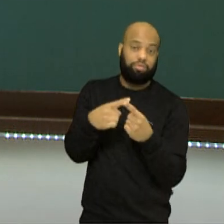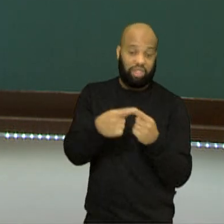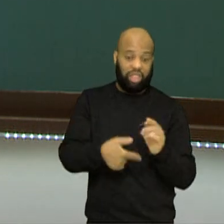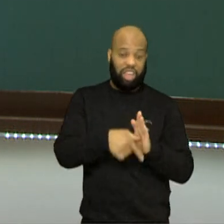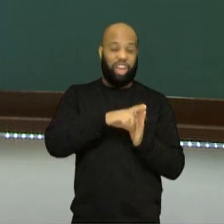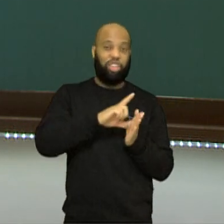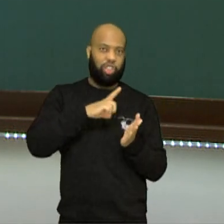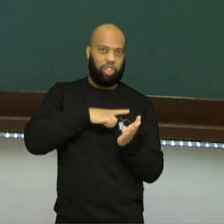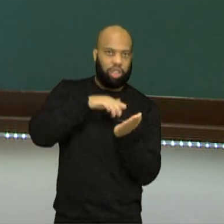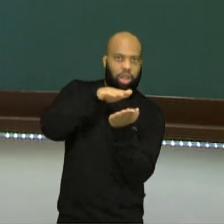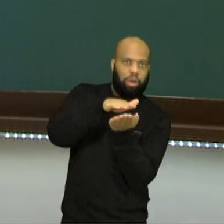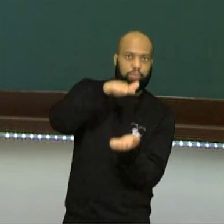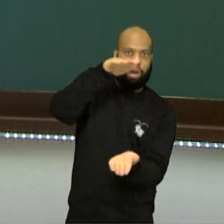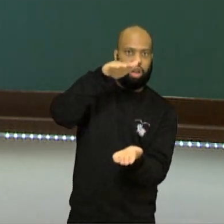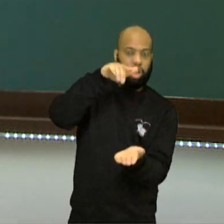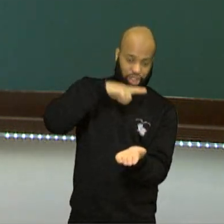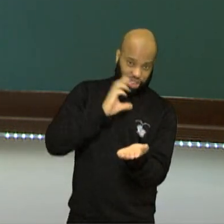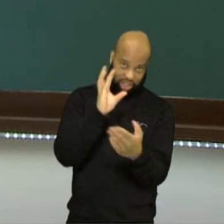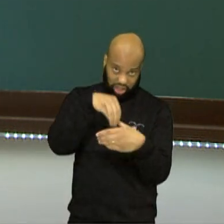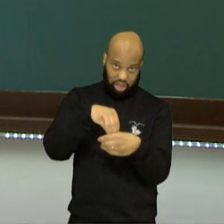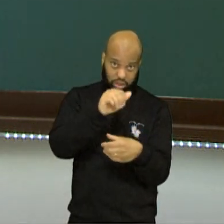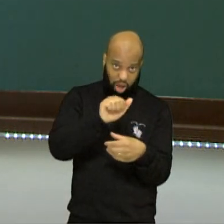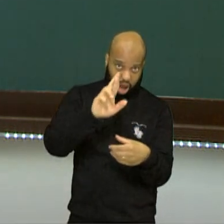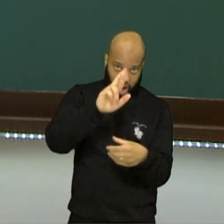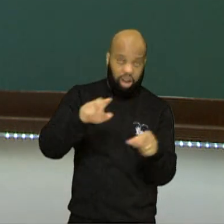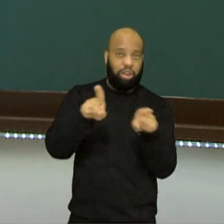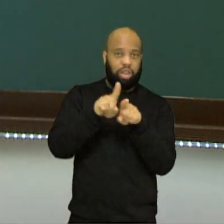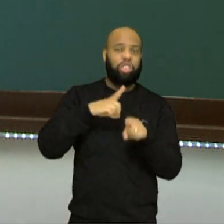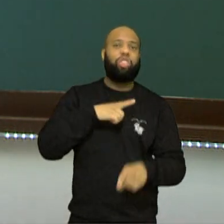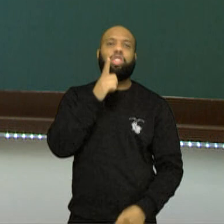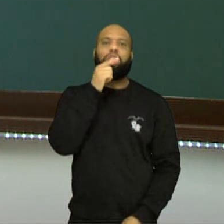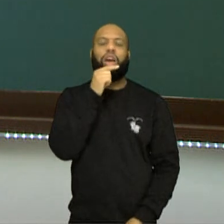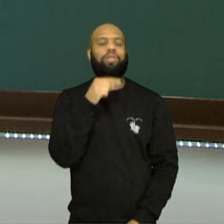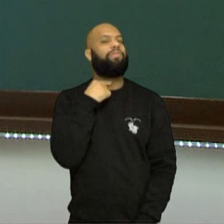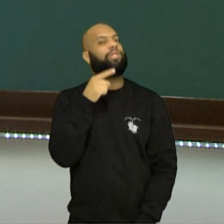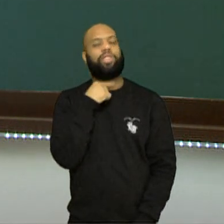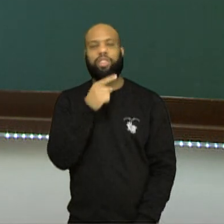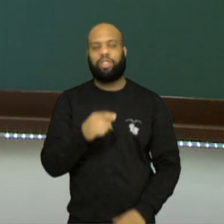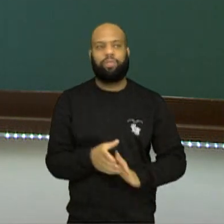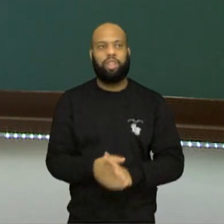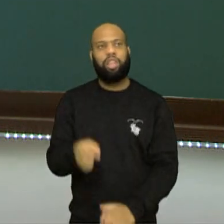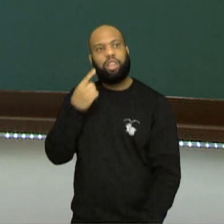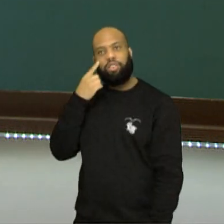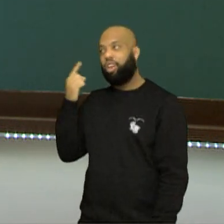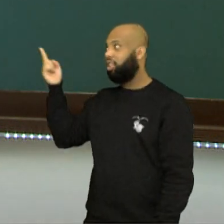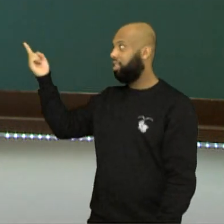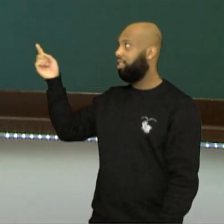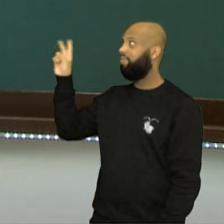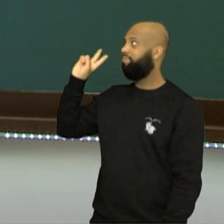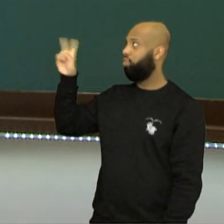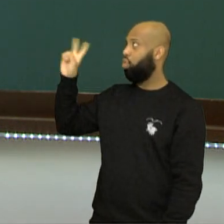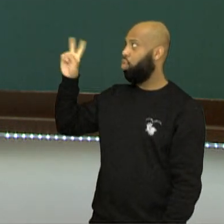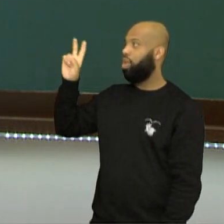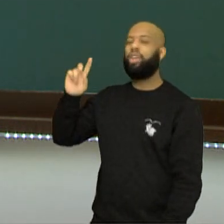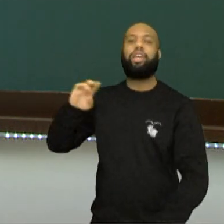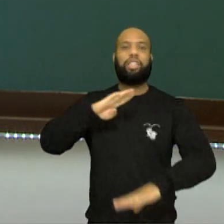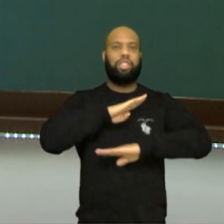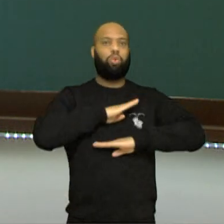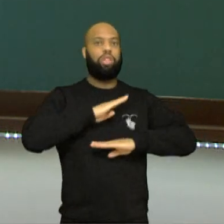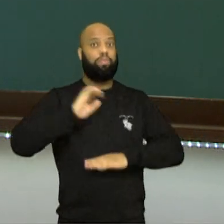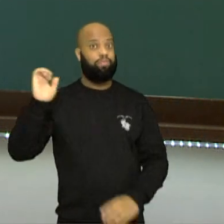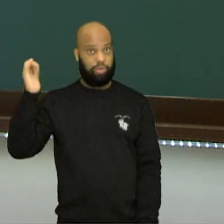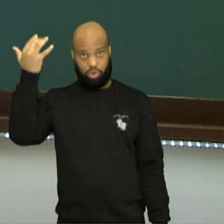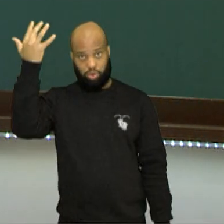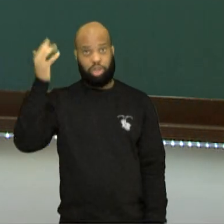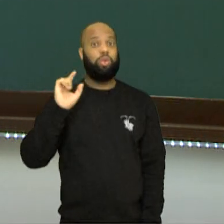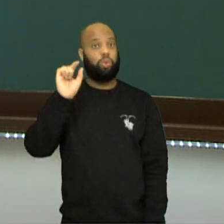a água, não vai ser possível. Então reparem muito bem aqui nas duas imagens duas situações aonde